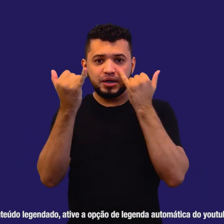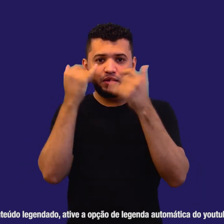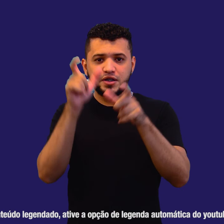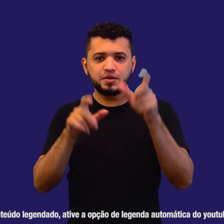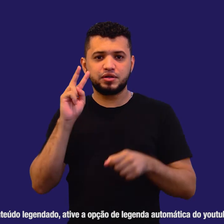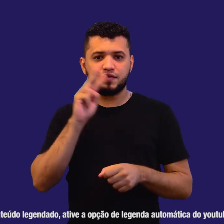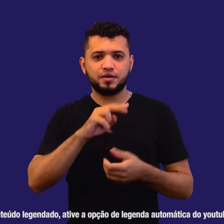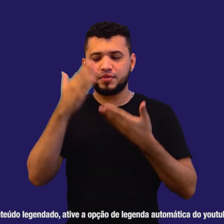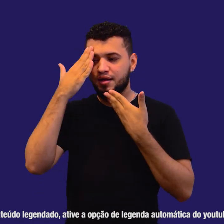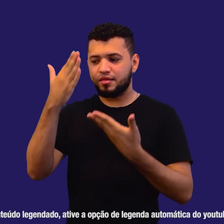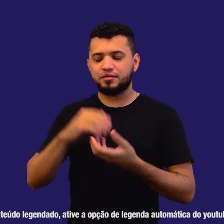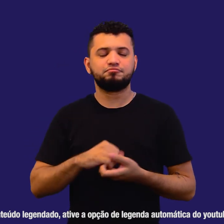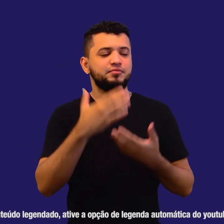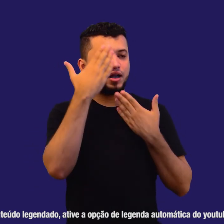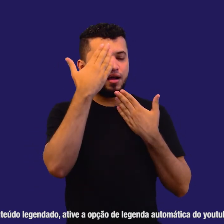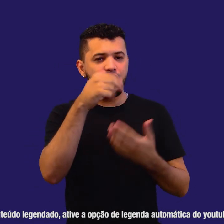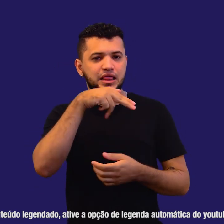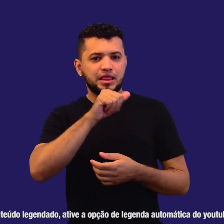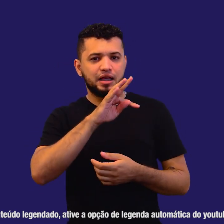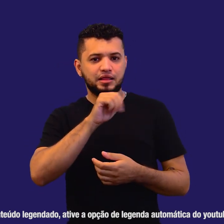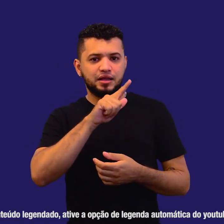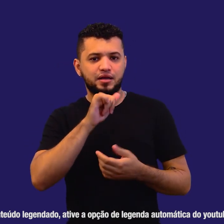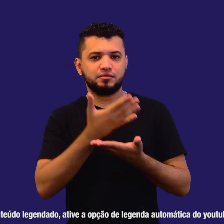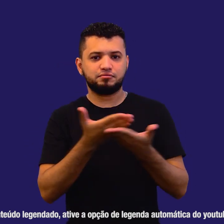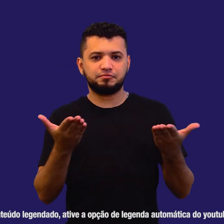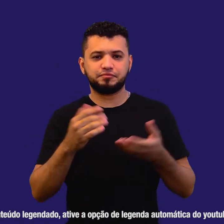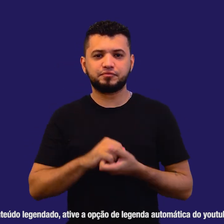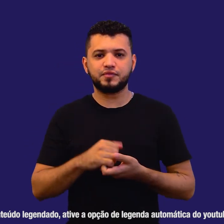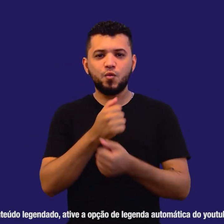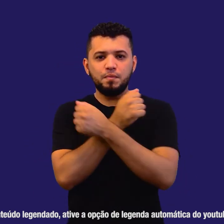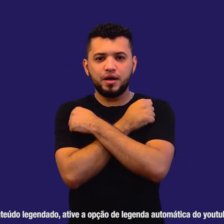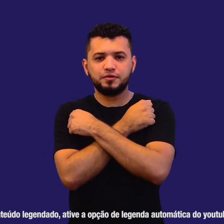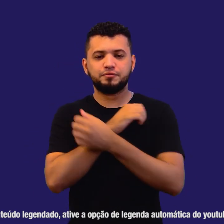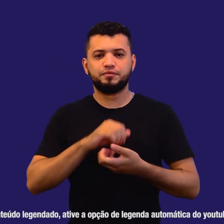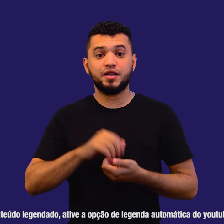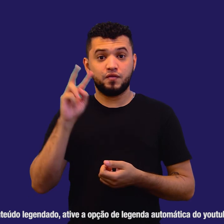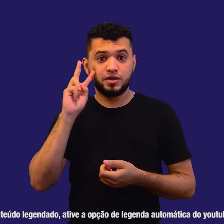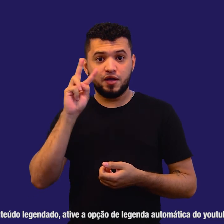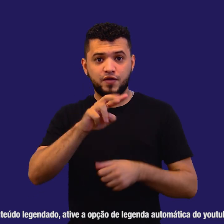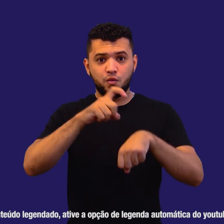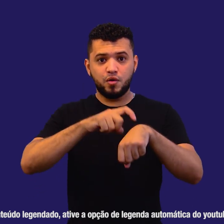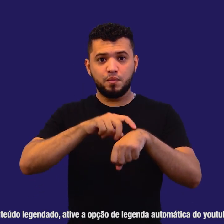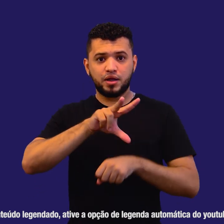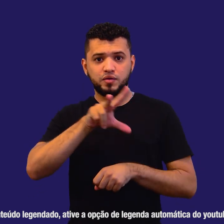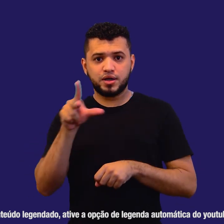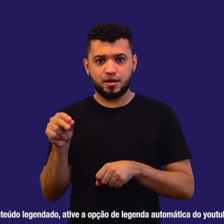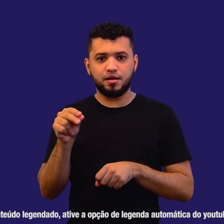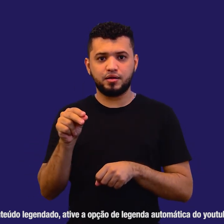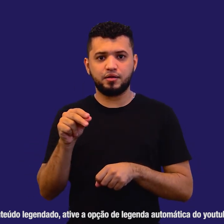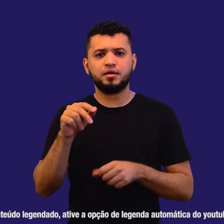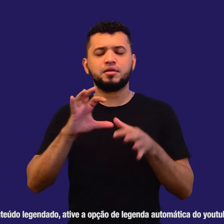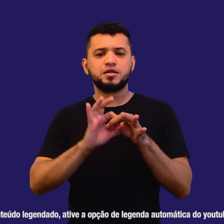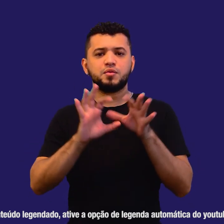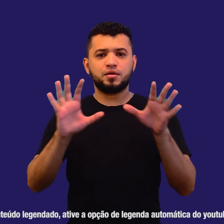Muito obrigada. Eu que agradeço, Natália. Muito obrigada a todos. Um abraço, até a próxima. Você ouviu o Momento Senac e